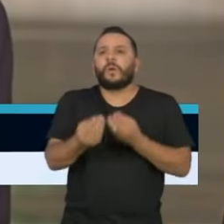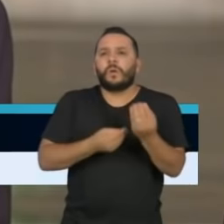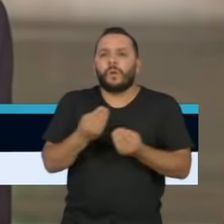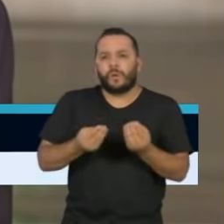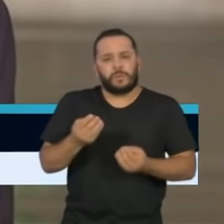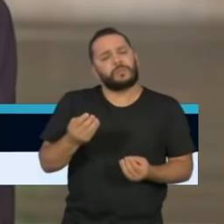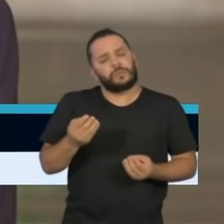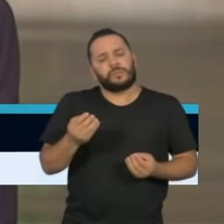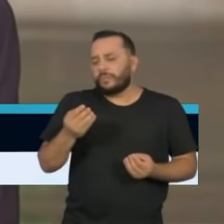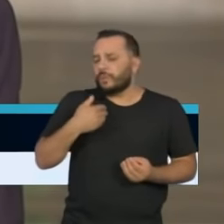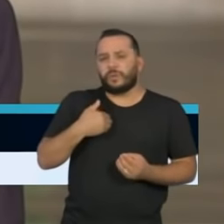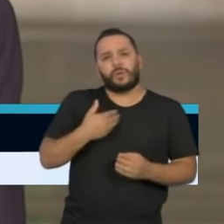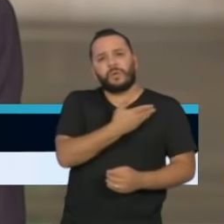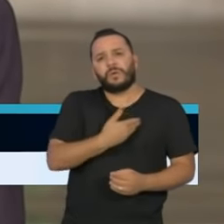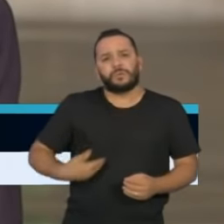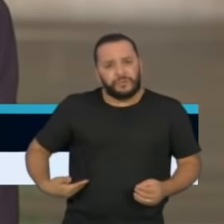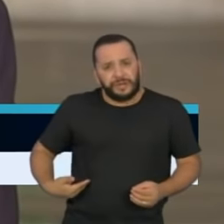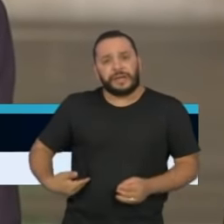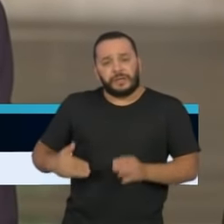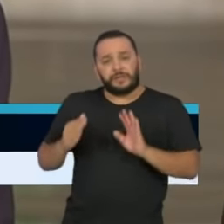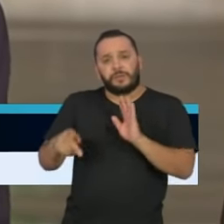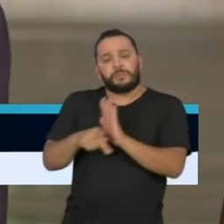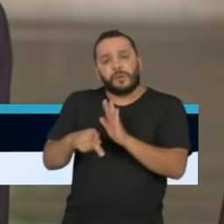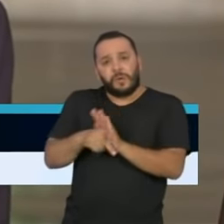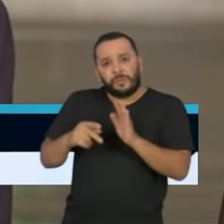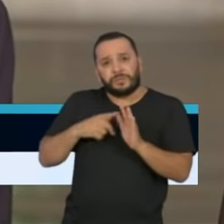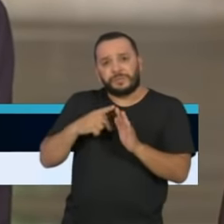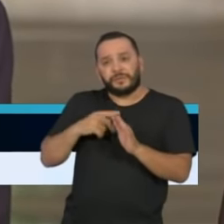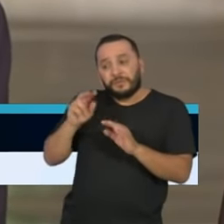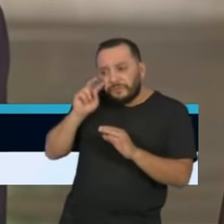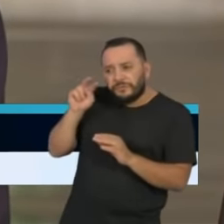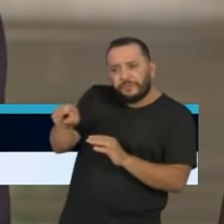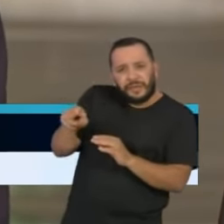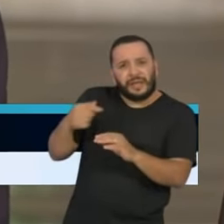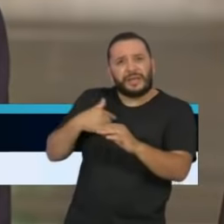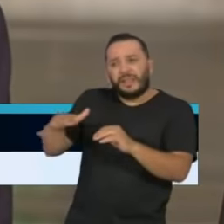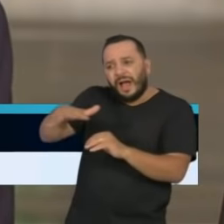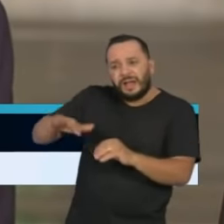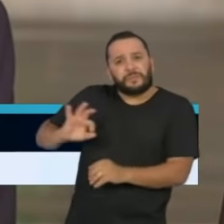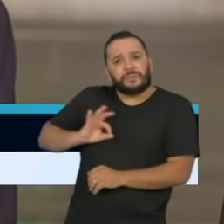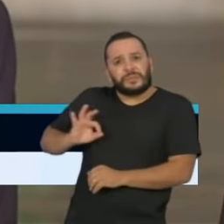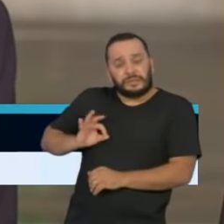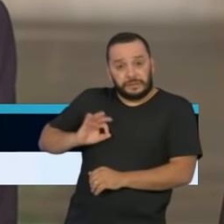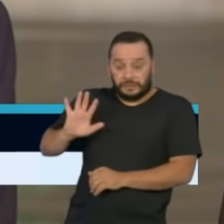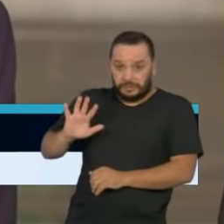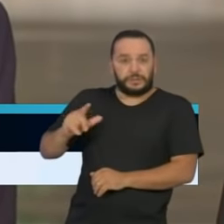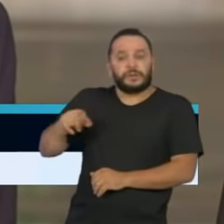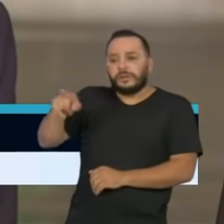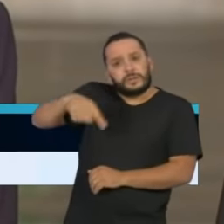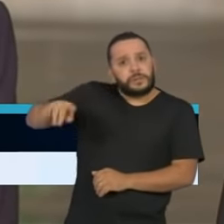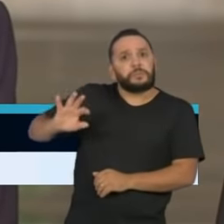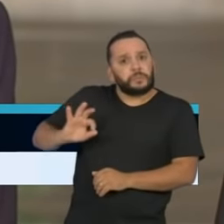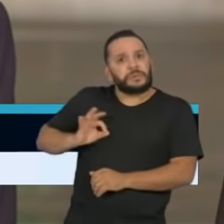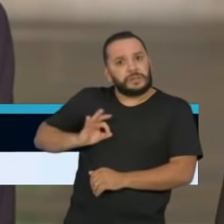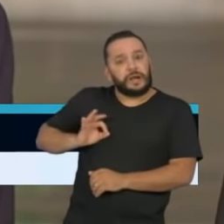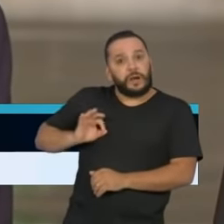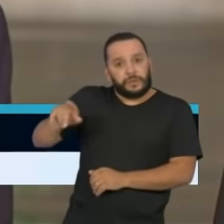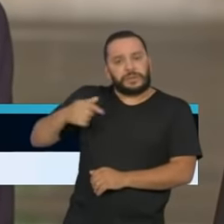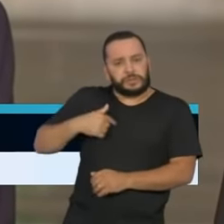encara a crise do coronavírus, enfim, nas forças policiais. Eu conversei com alguns oficiais nos últimos dias, embora não tenha nada oficial.